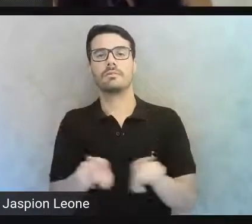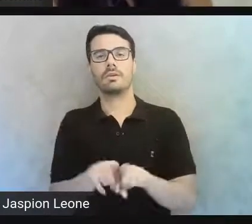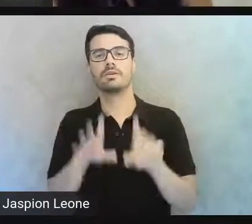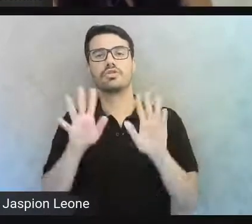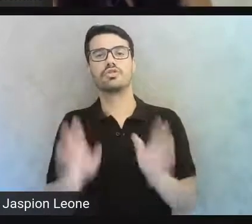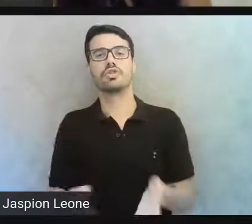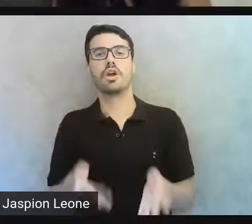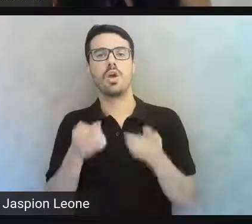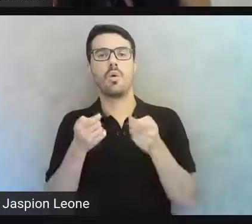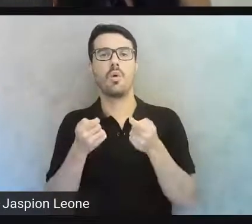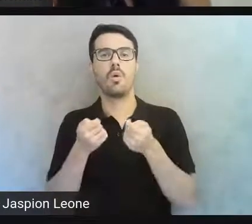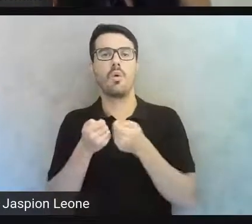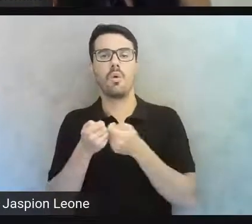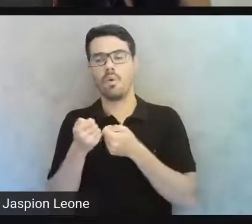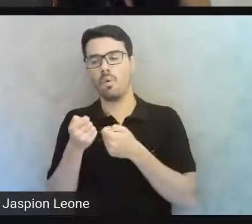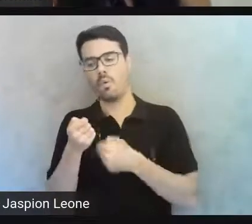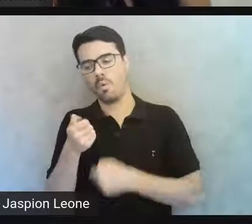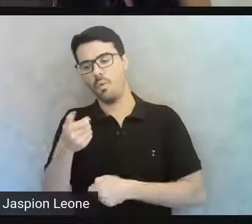já.